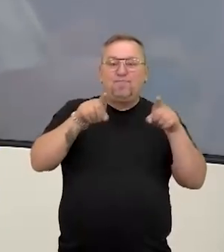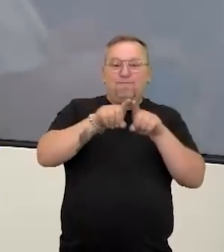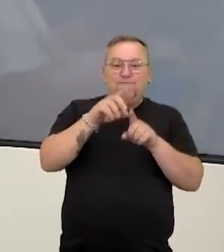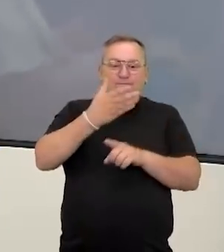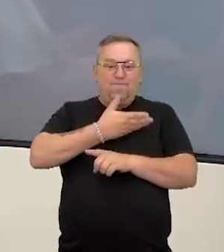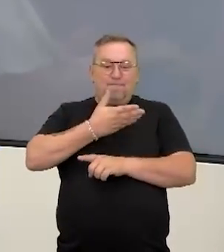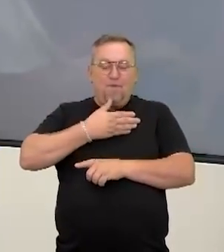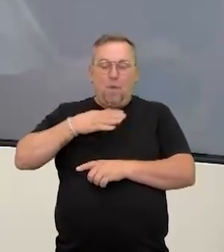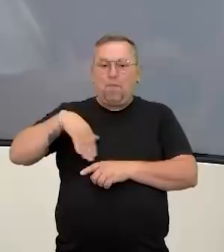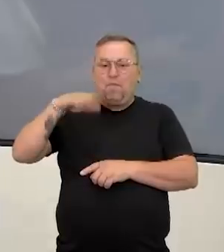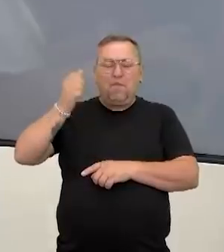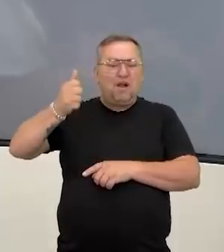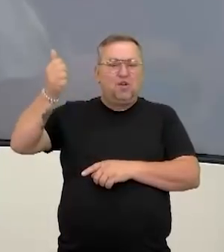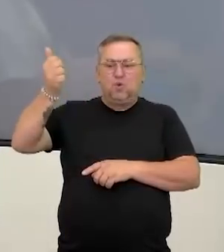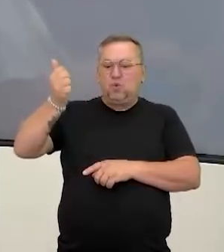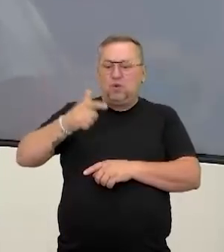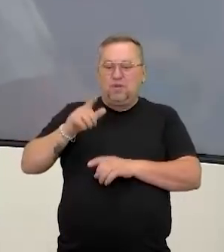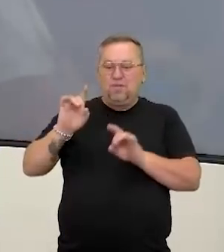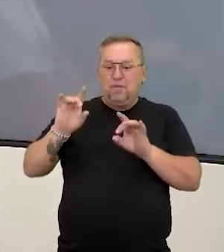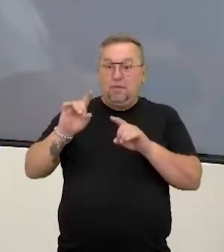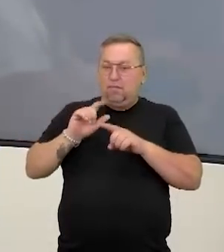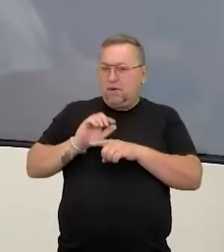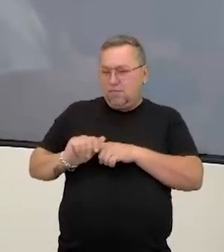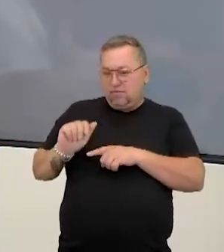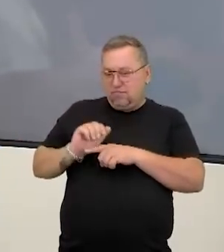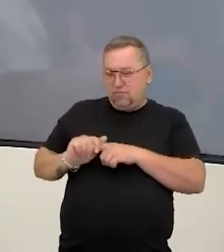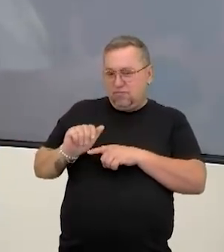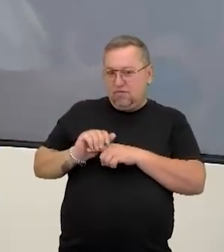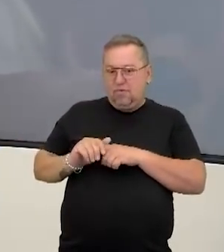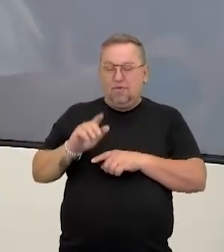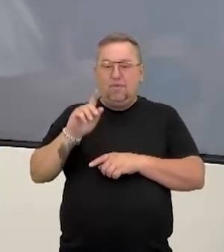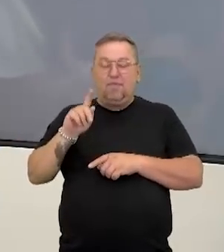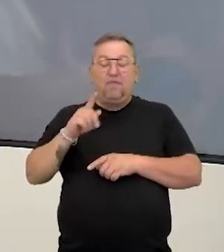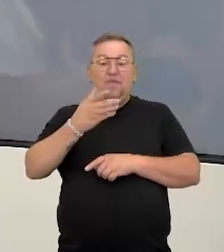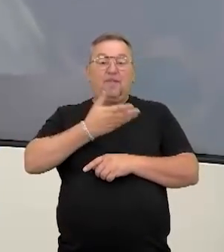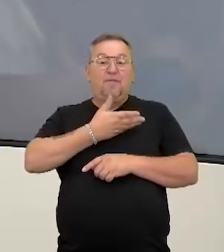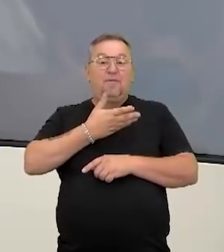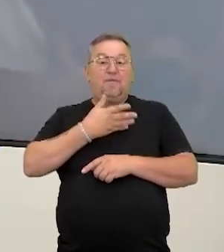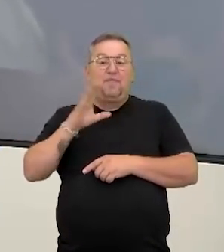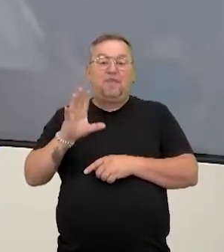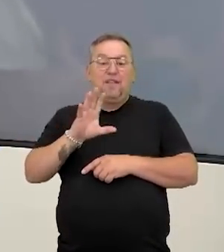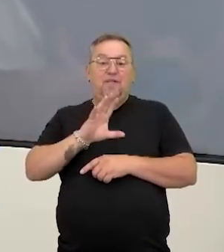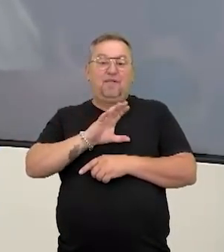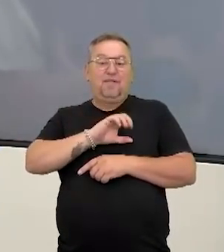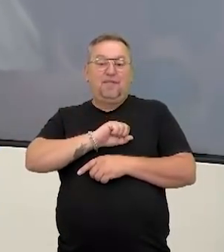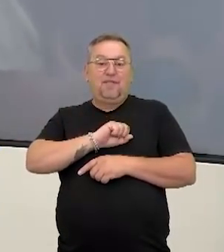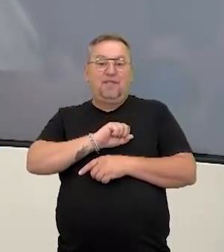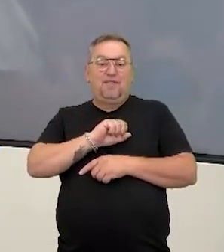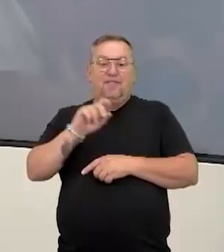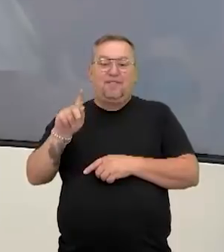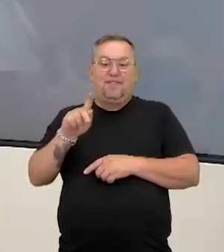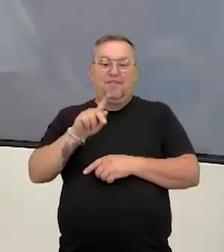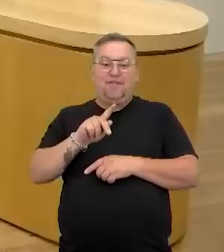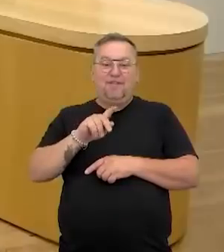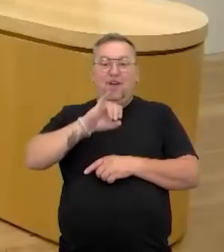muito mais do que especial, né, só para puxar o saco dele, é o nosso querido e amável